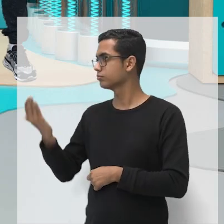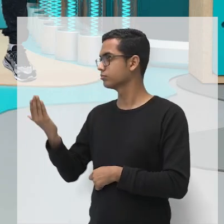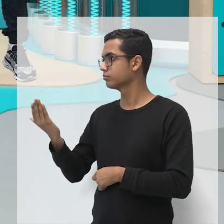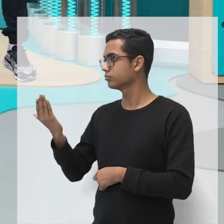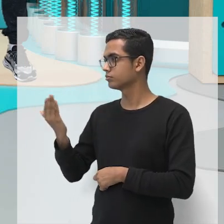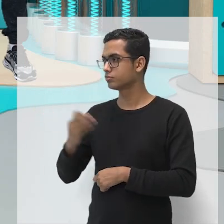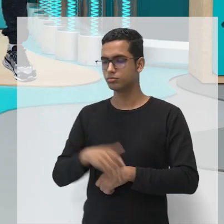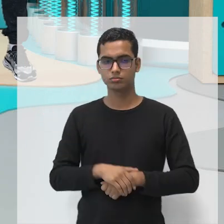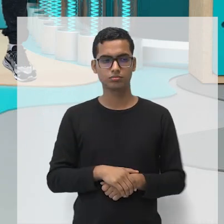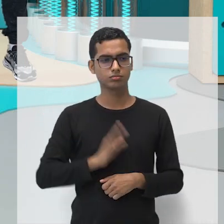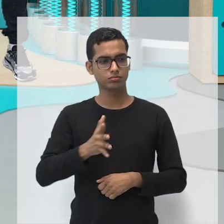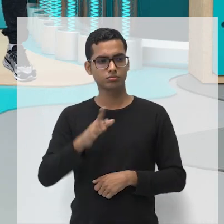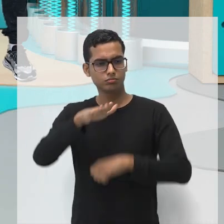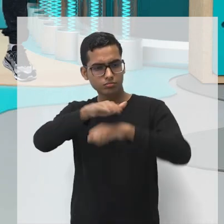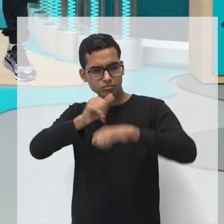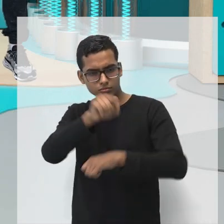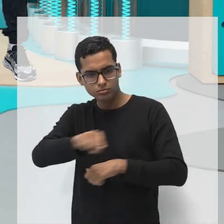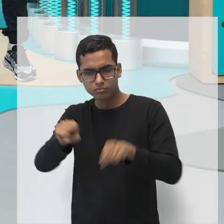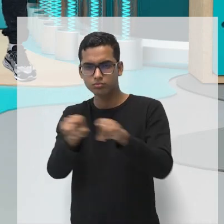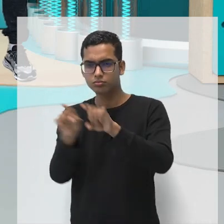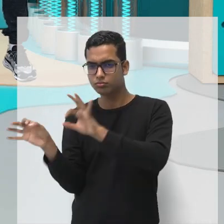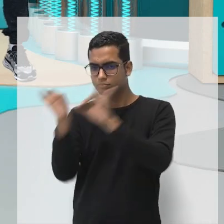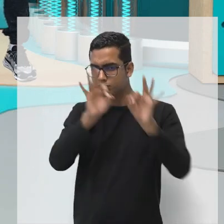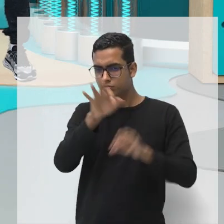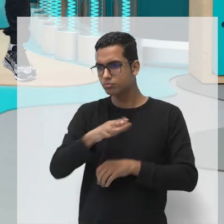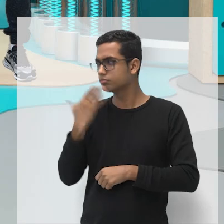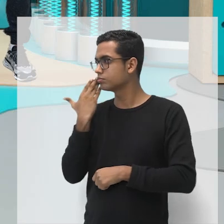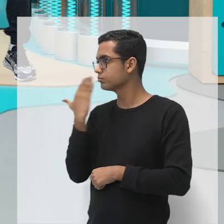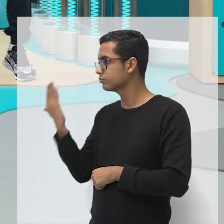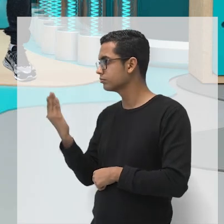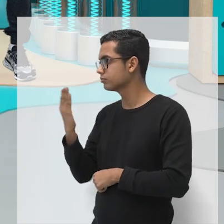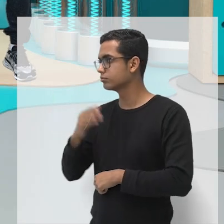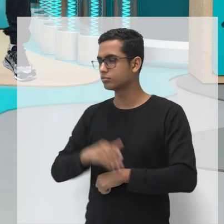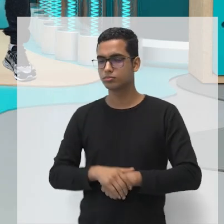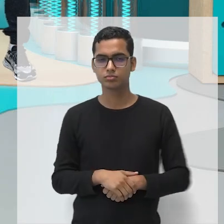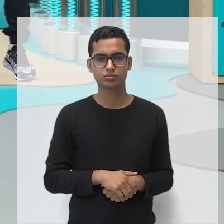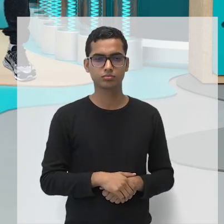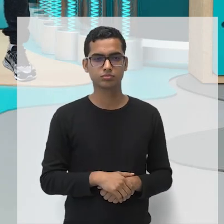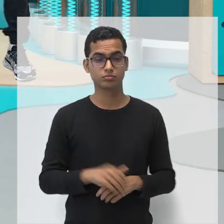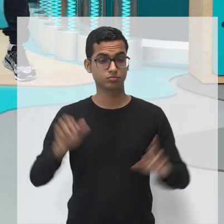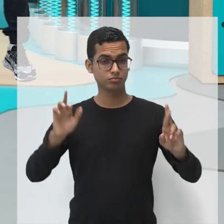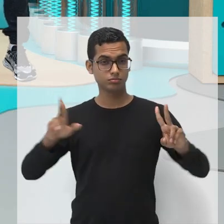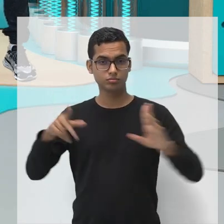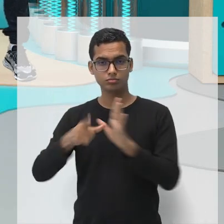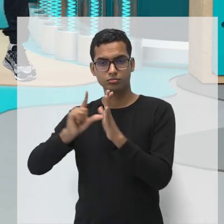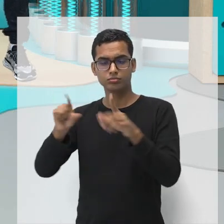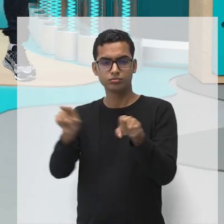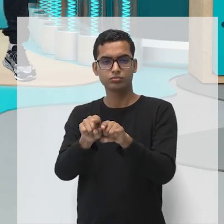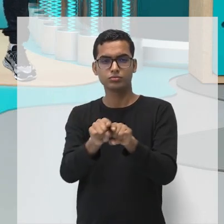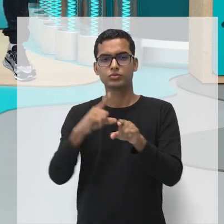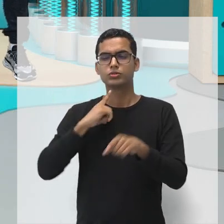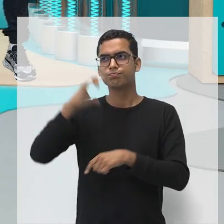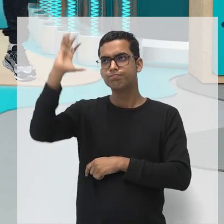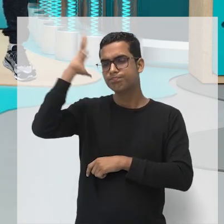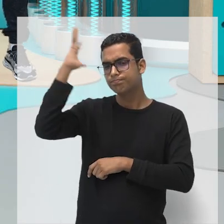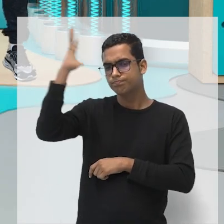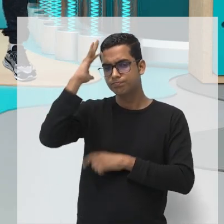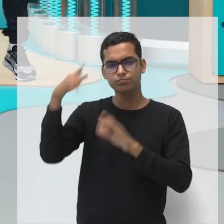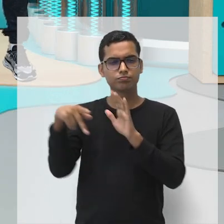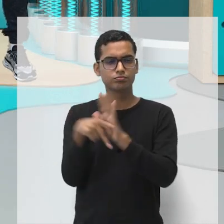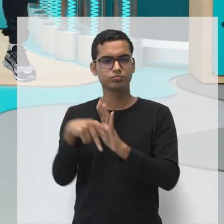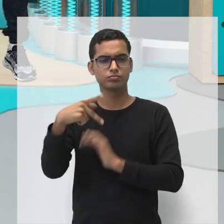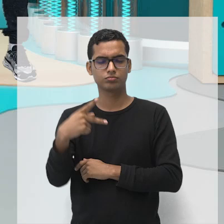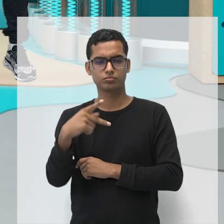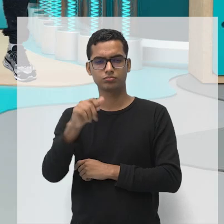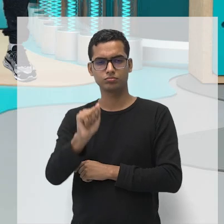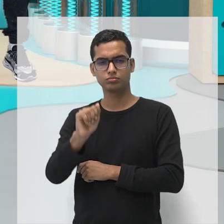E já convido vocês para nós adentrarmos. E ao contrário do que você pode de repente estar supondo, o